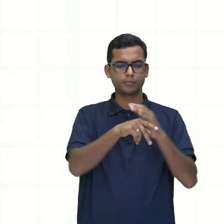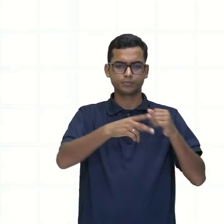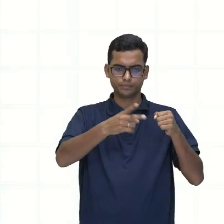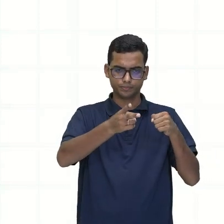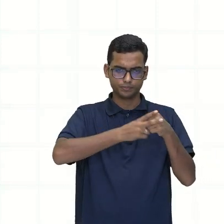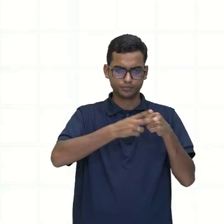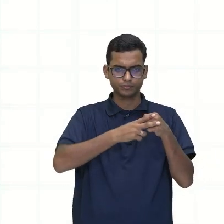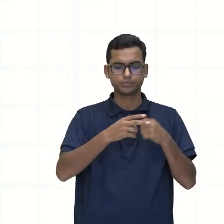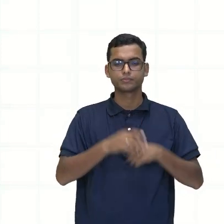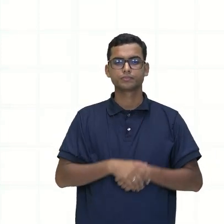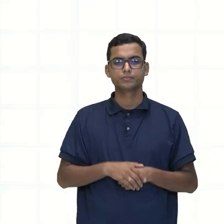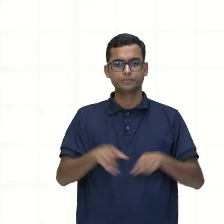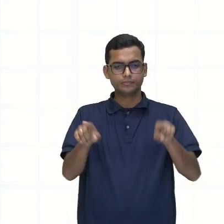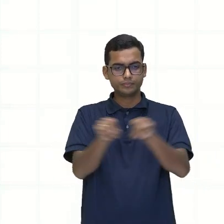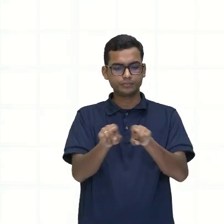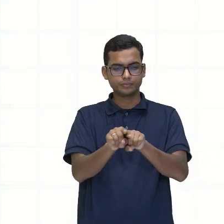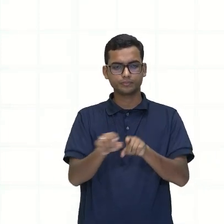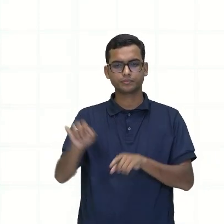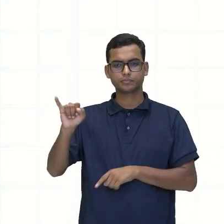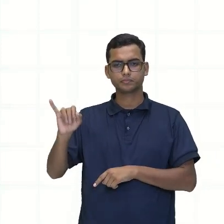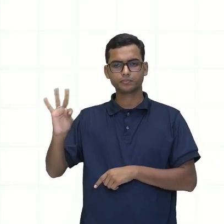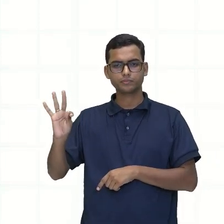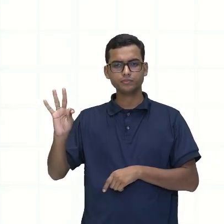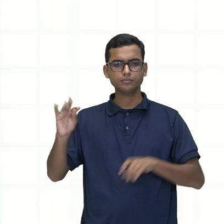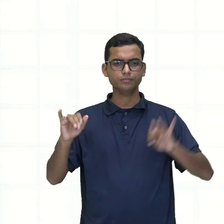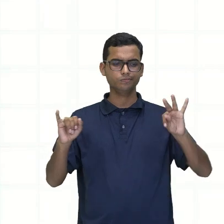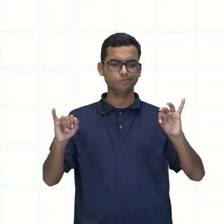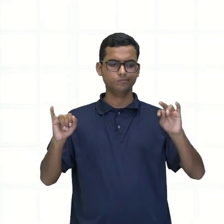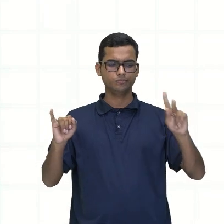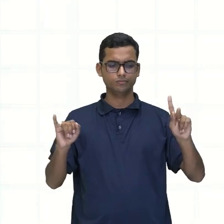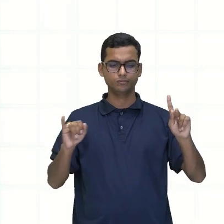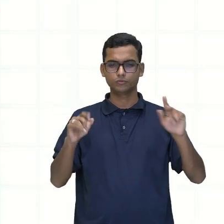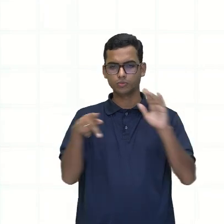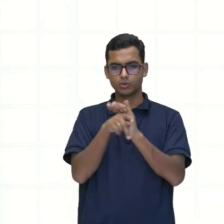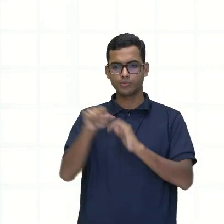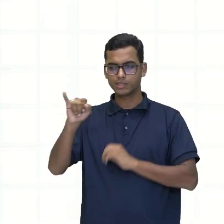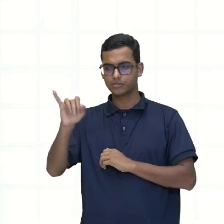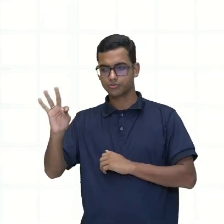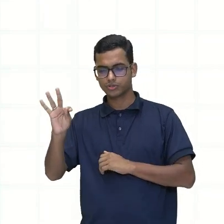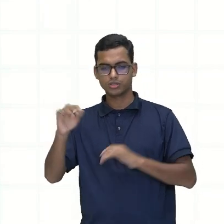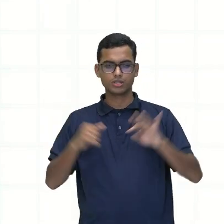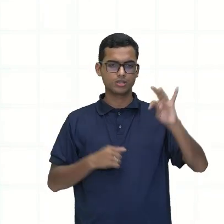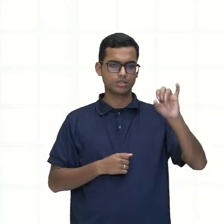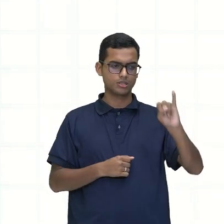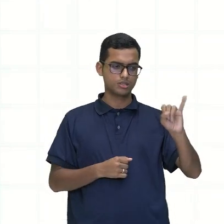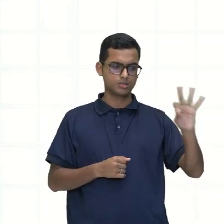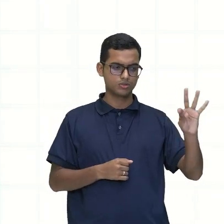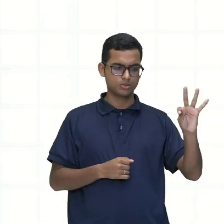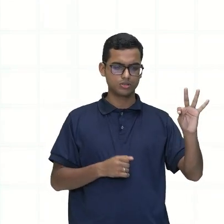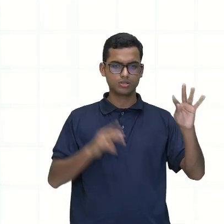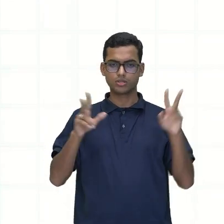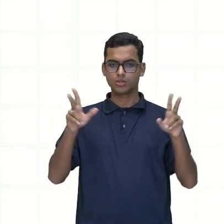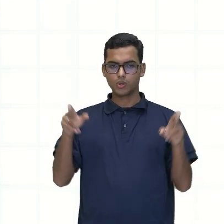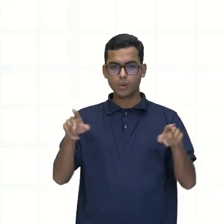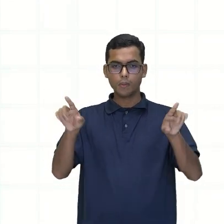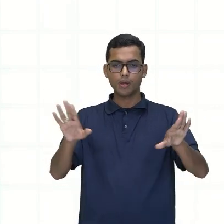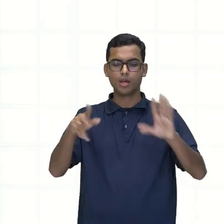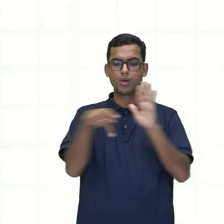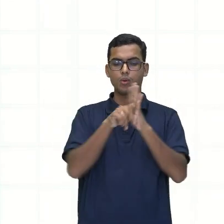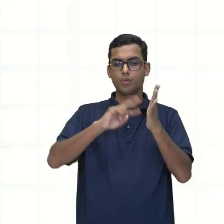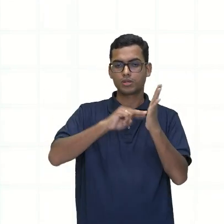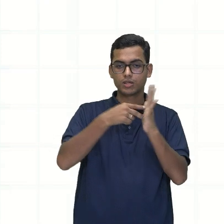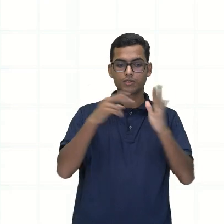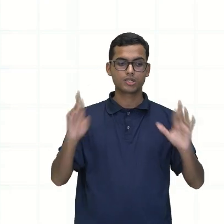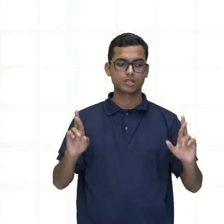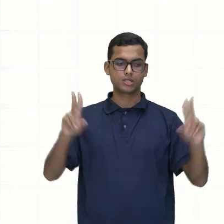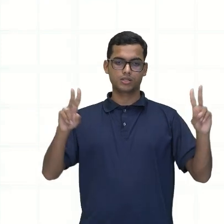da mesma forma, tá? Mas o significado é diferente, ó. Lhe, o, a,